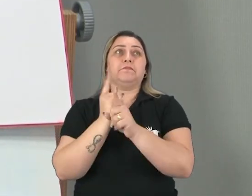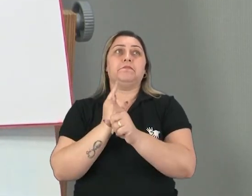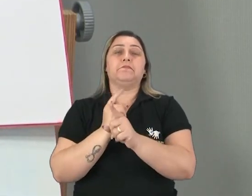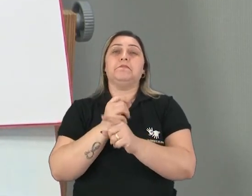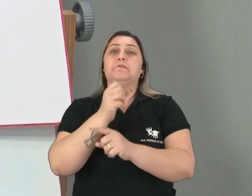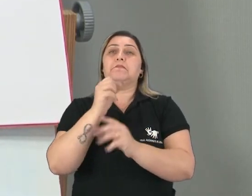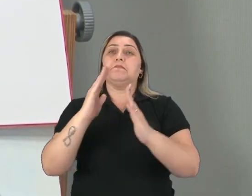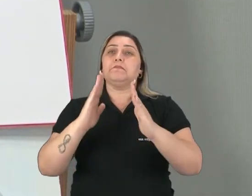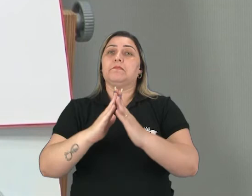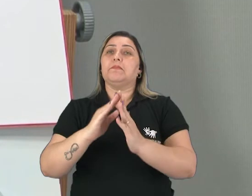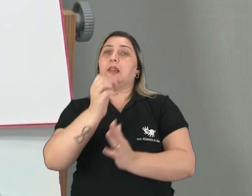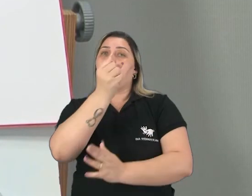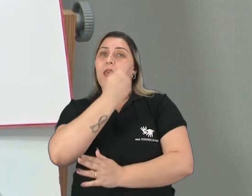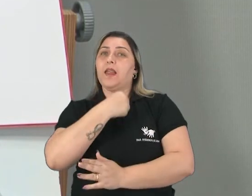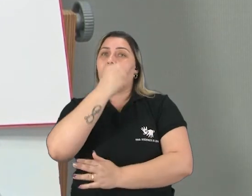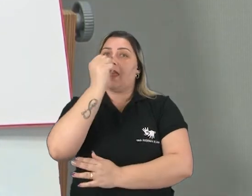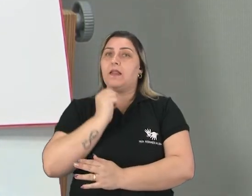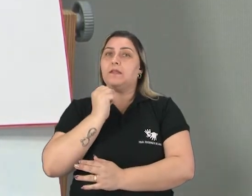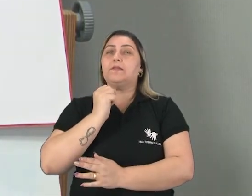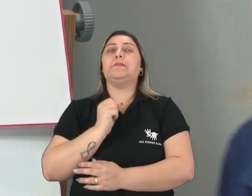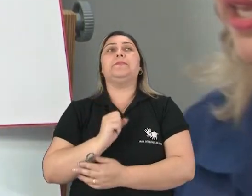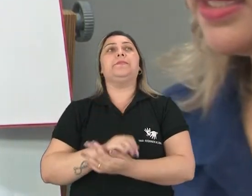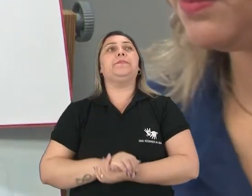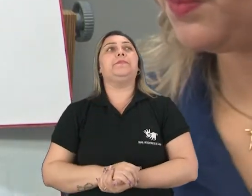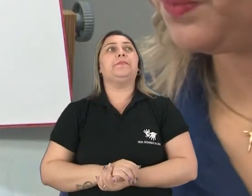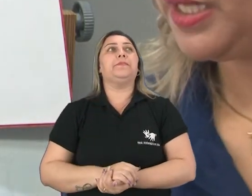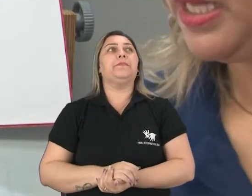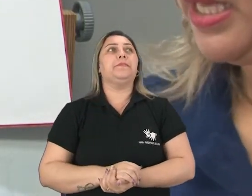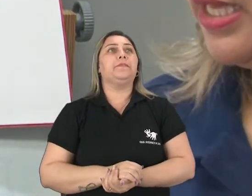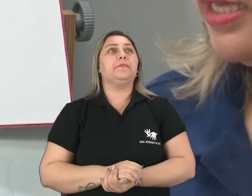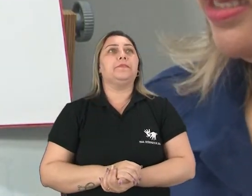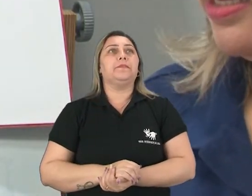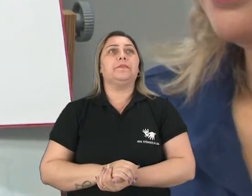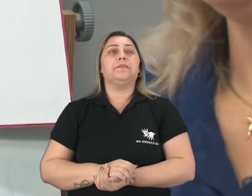a sorveteria, isso mesmo.